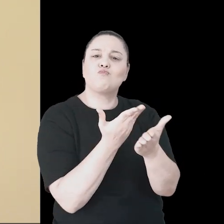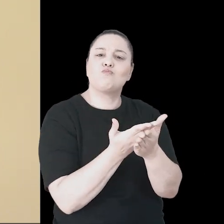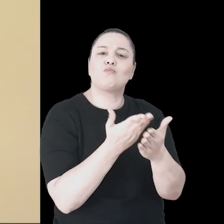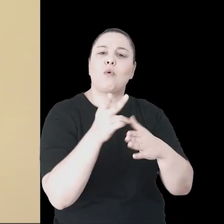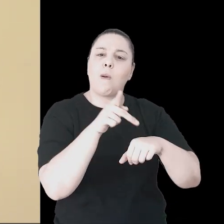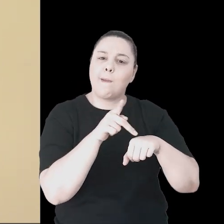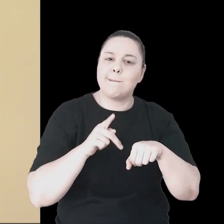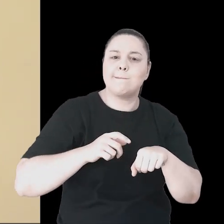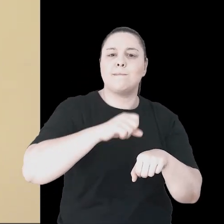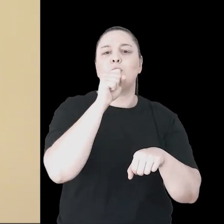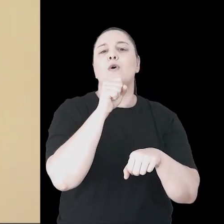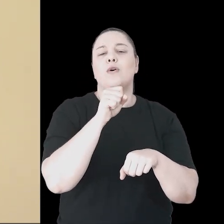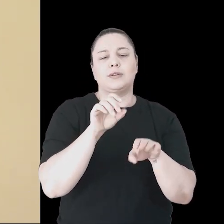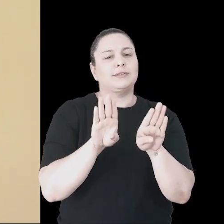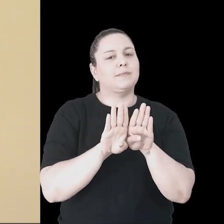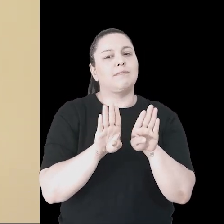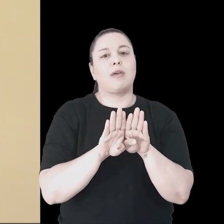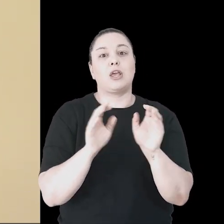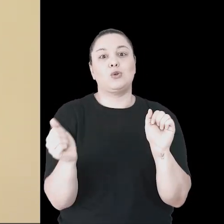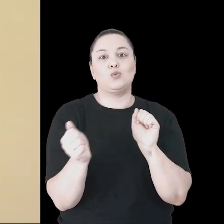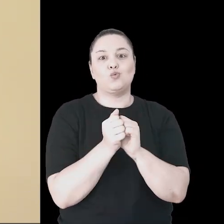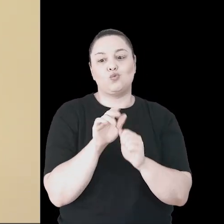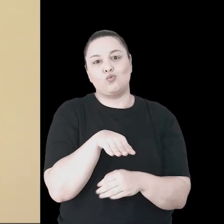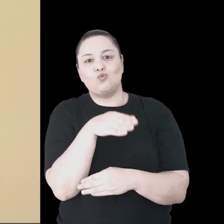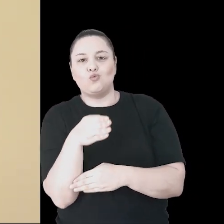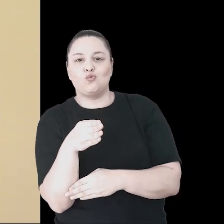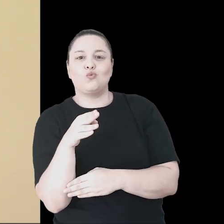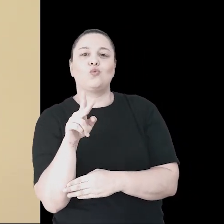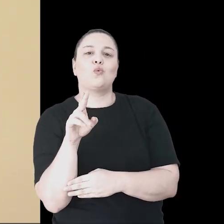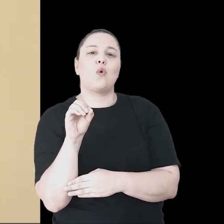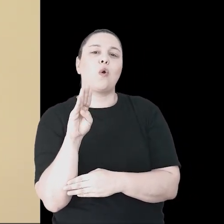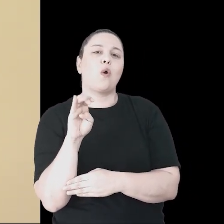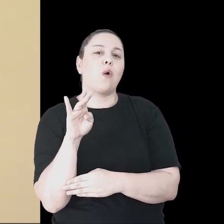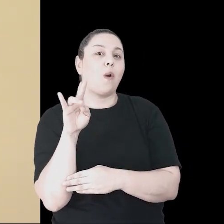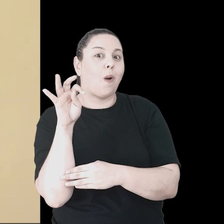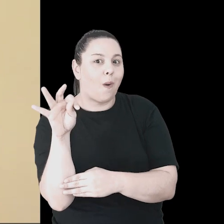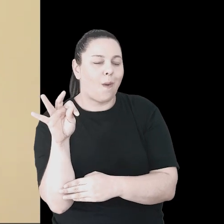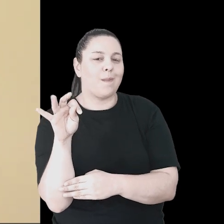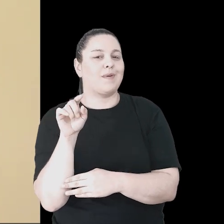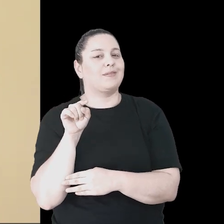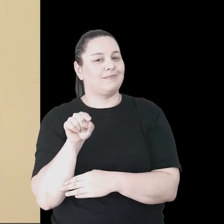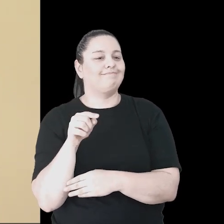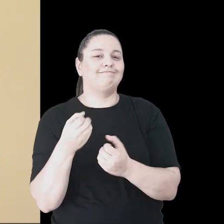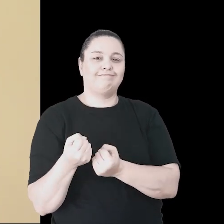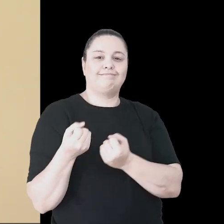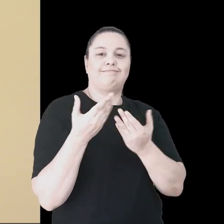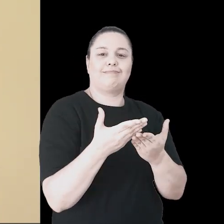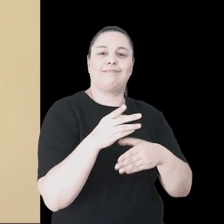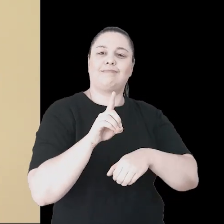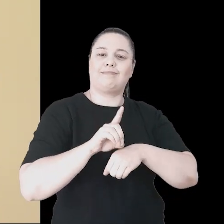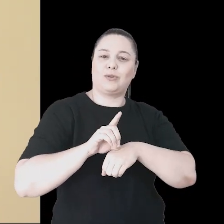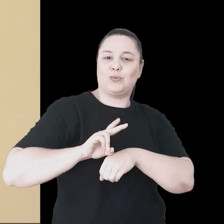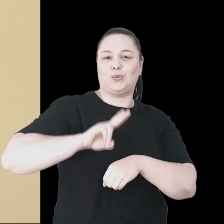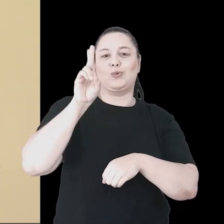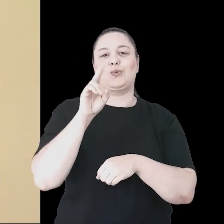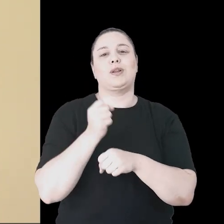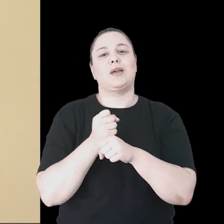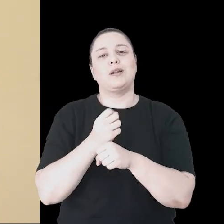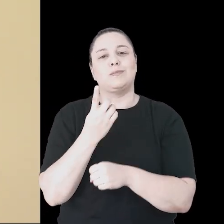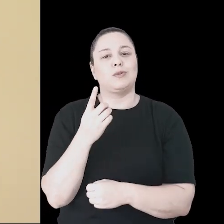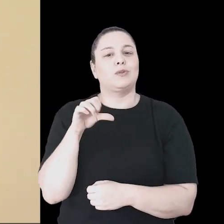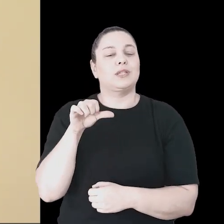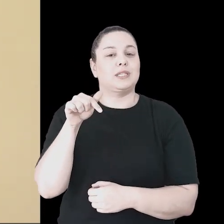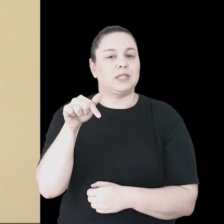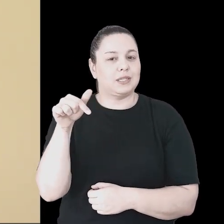para Harvard para estudos de pós-graduação sob a supervisão de Robert Perlman, recebendo seu título de doutor